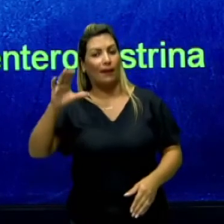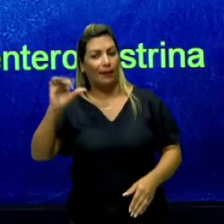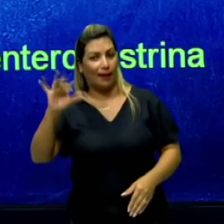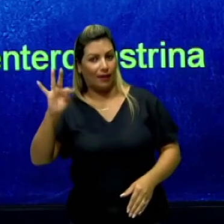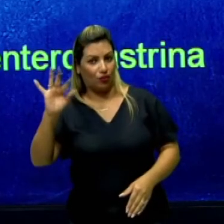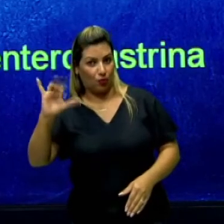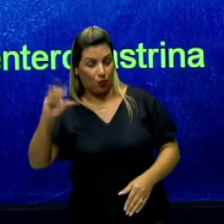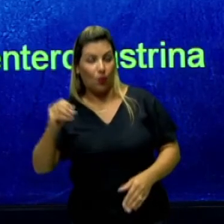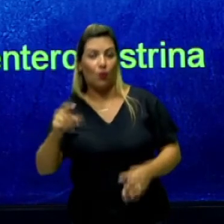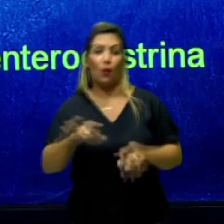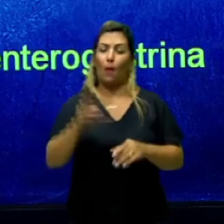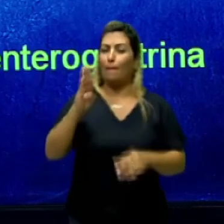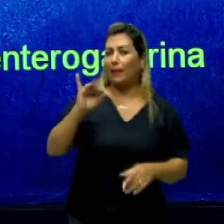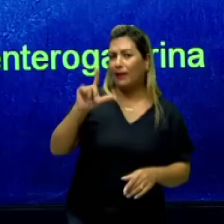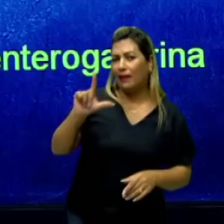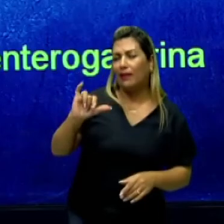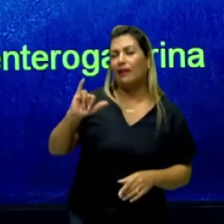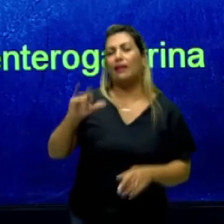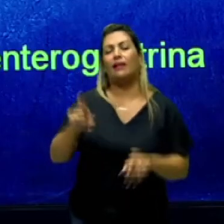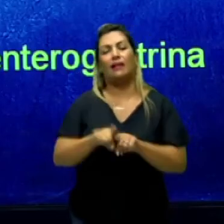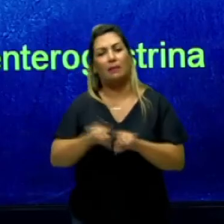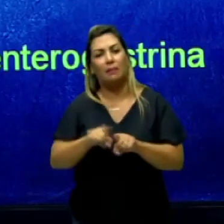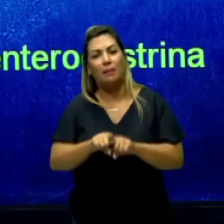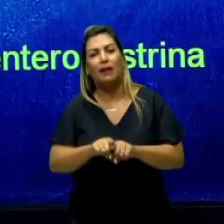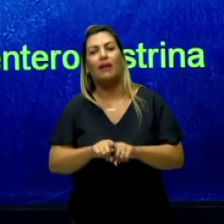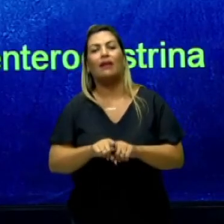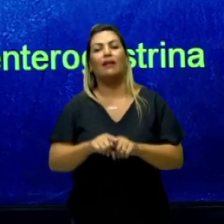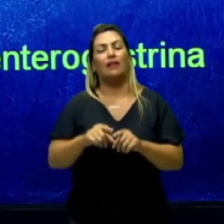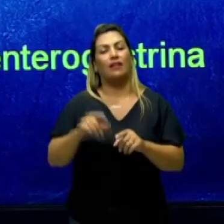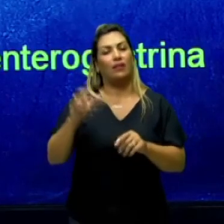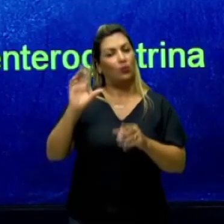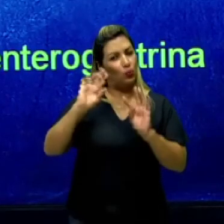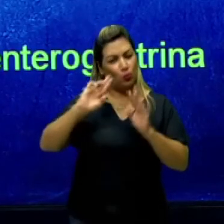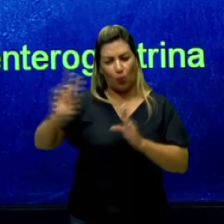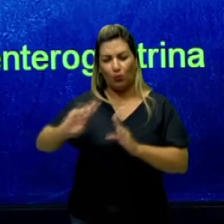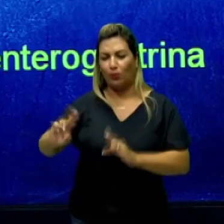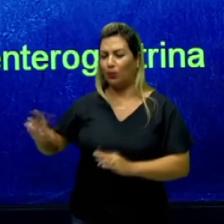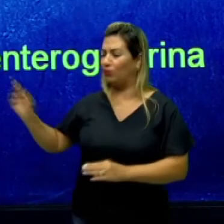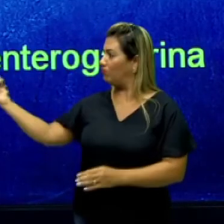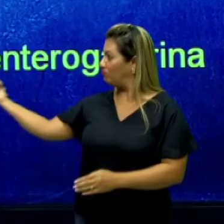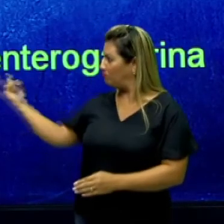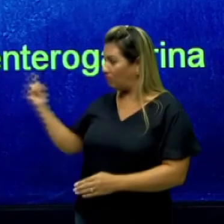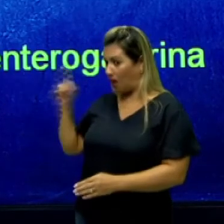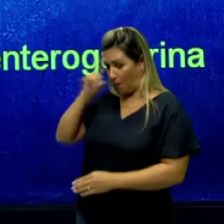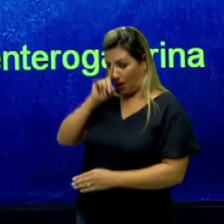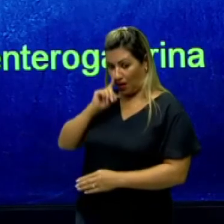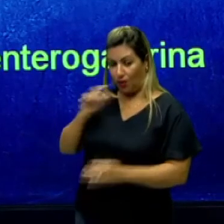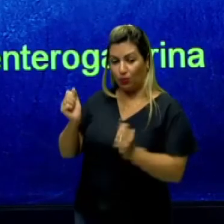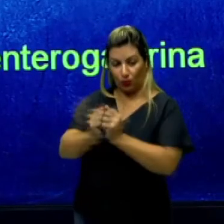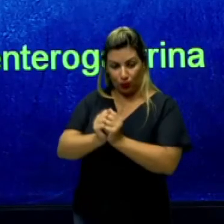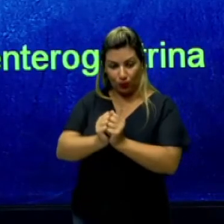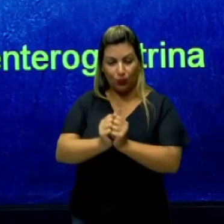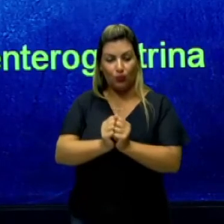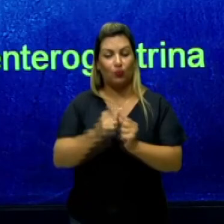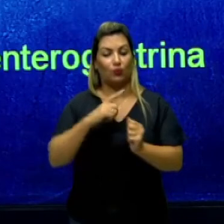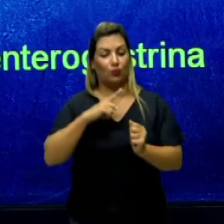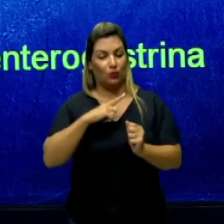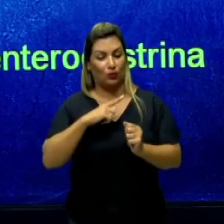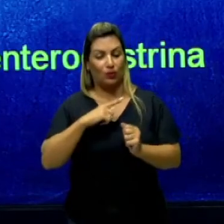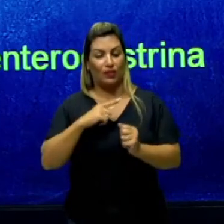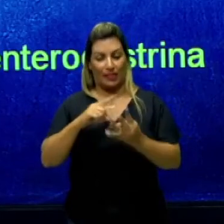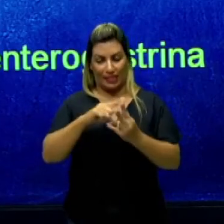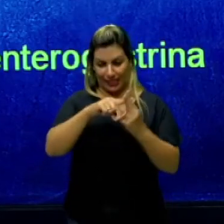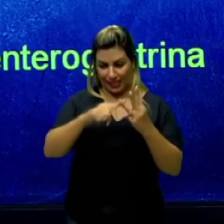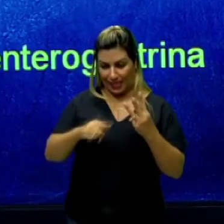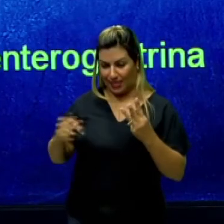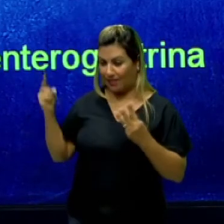secretina, bile e enzimas pancreáticas pela colecistocinina. E juntos os hormônios secretina,